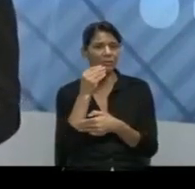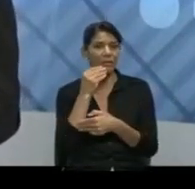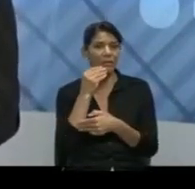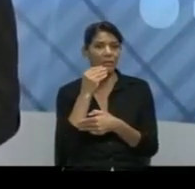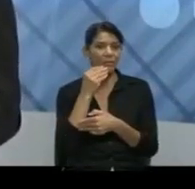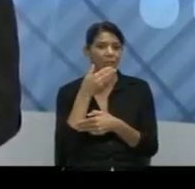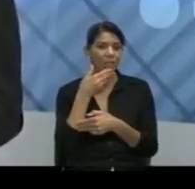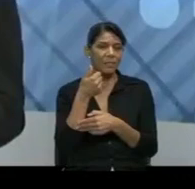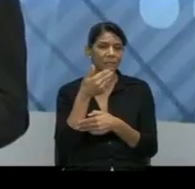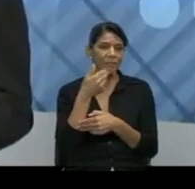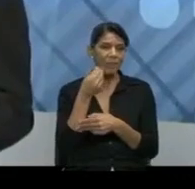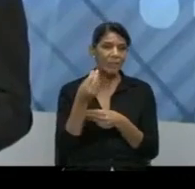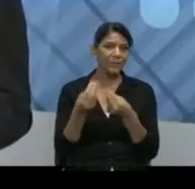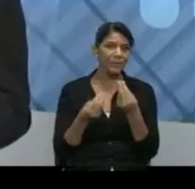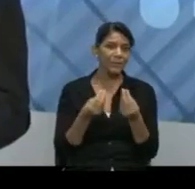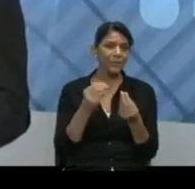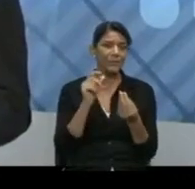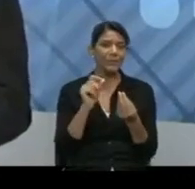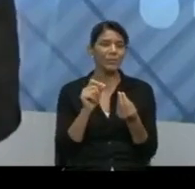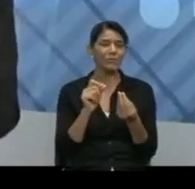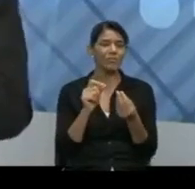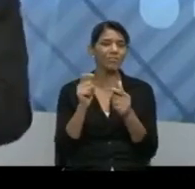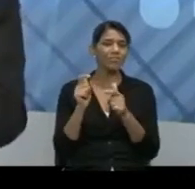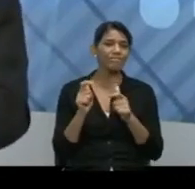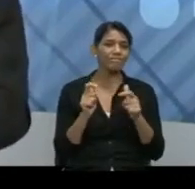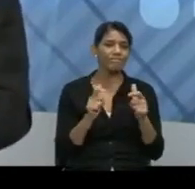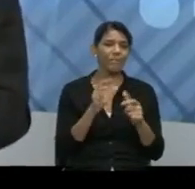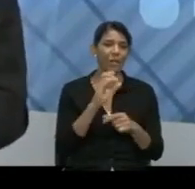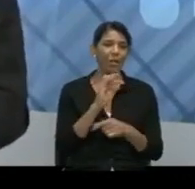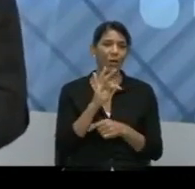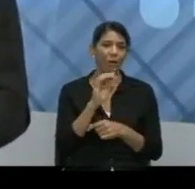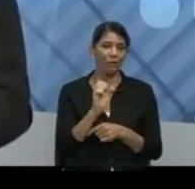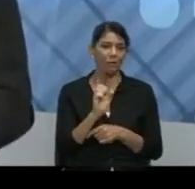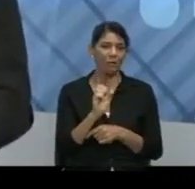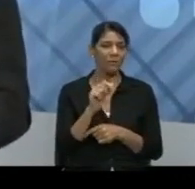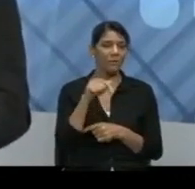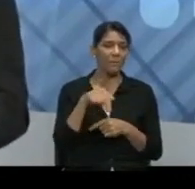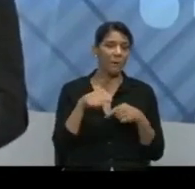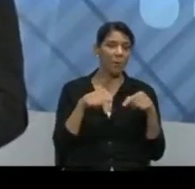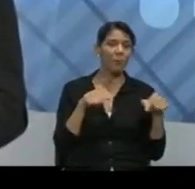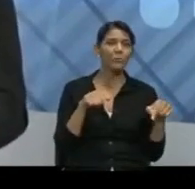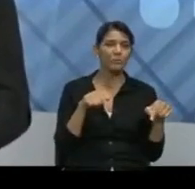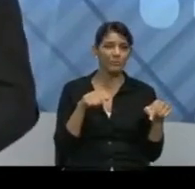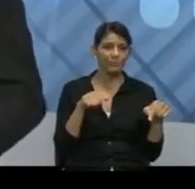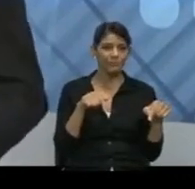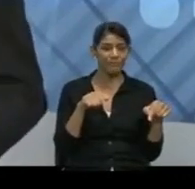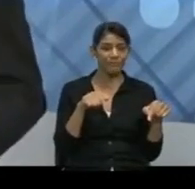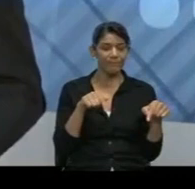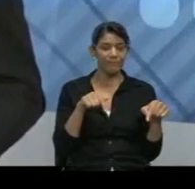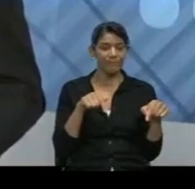pegando a facilidade de localizar essas cotas, localizar esses pontos, ok?